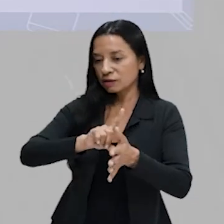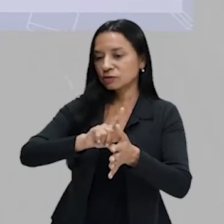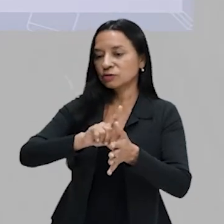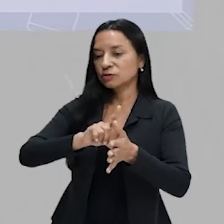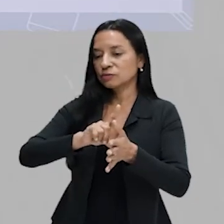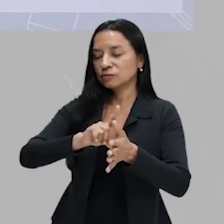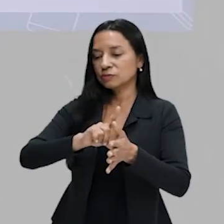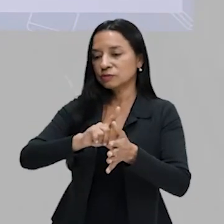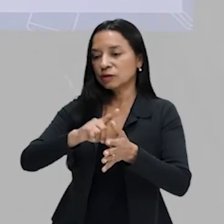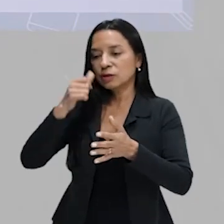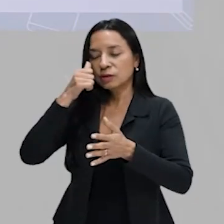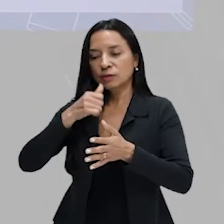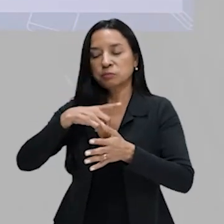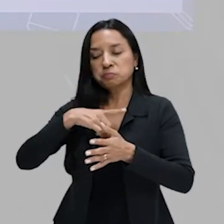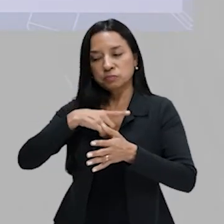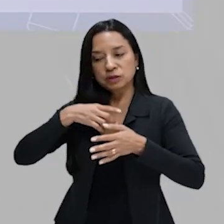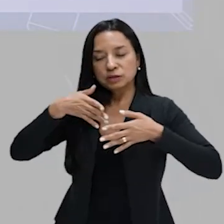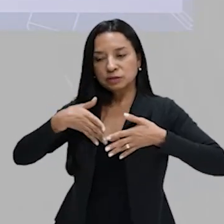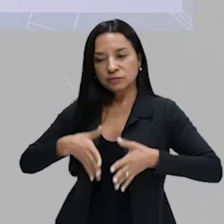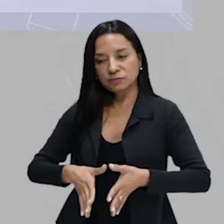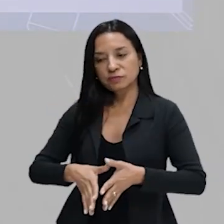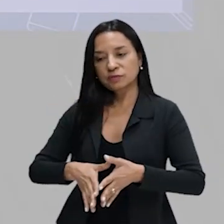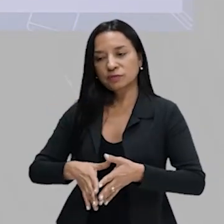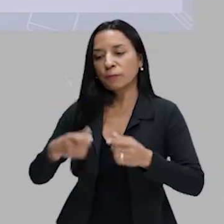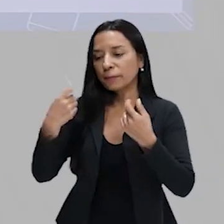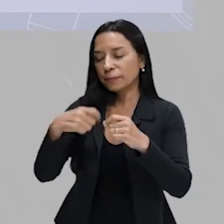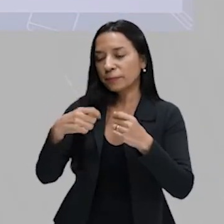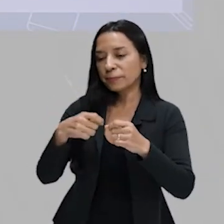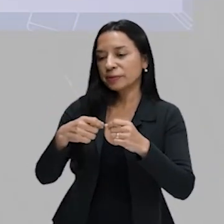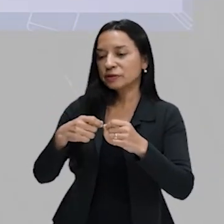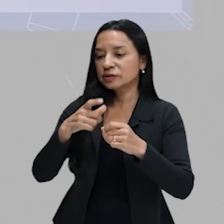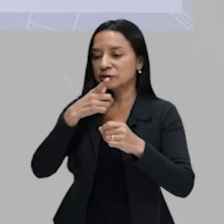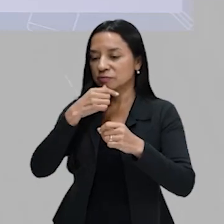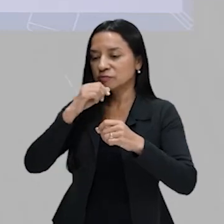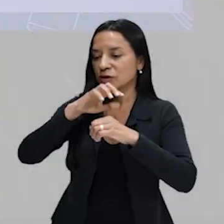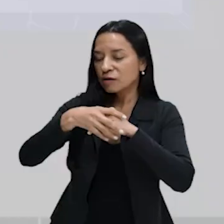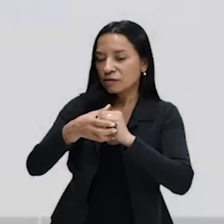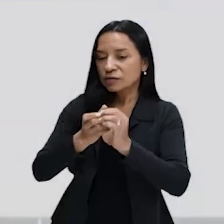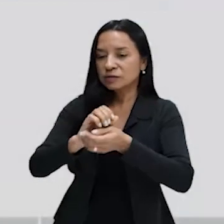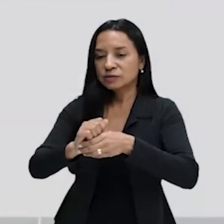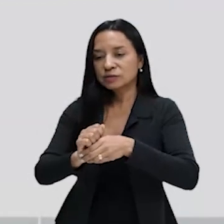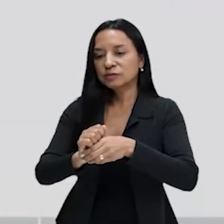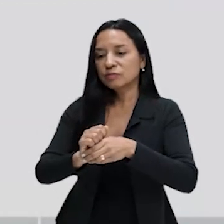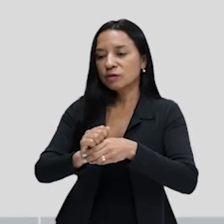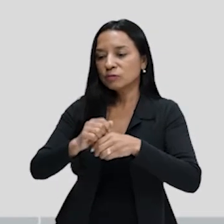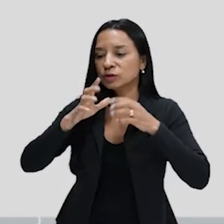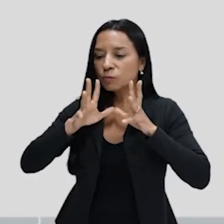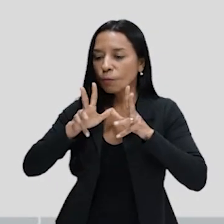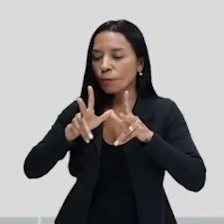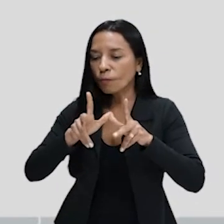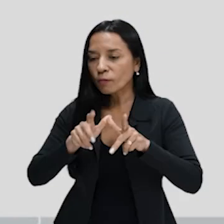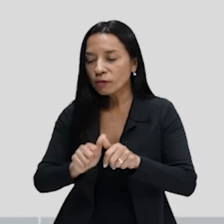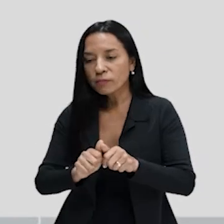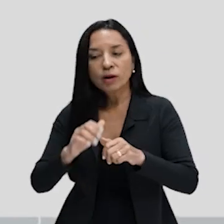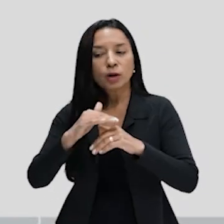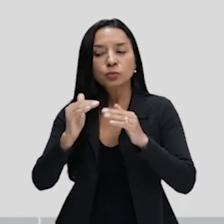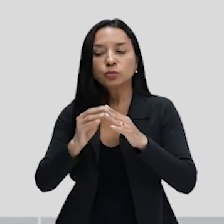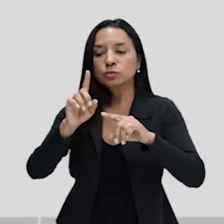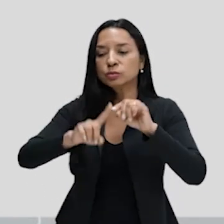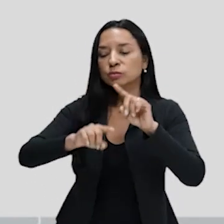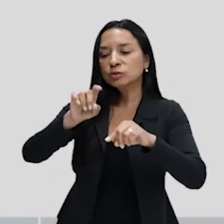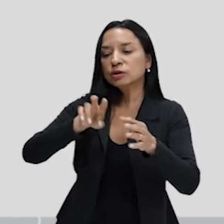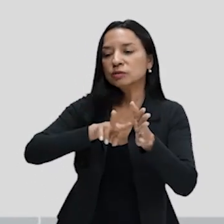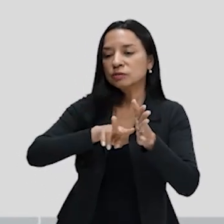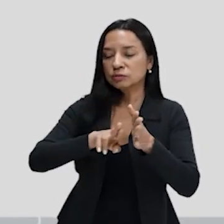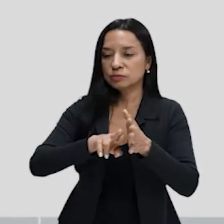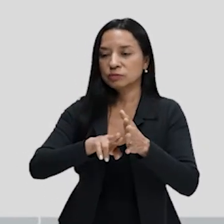fosse lavado as mãos e higienizado todos os instrumentos cirúrgicos. Eles lavaram as mãos com água